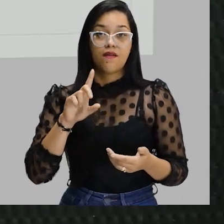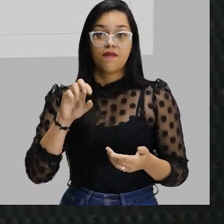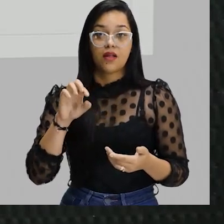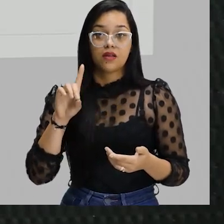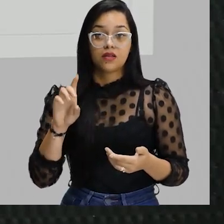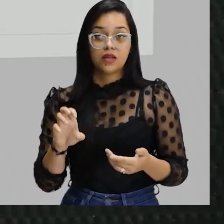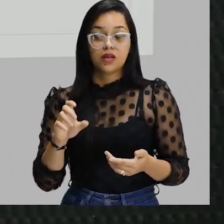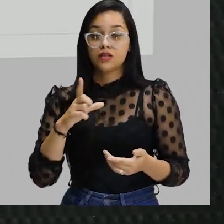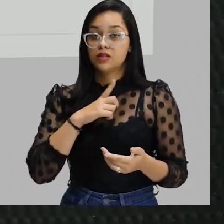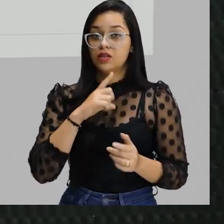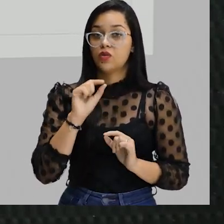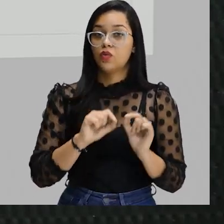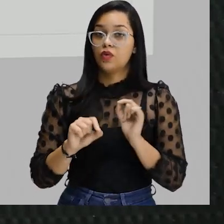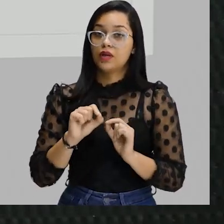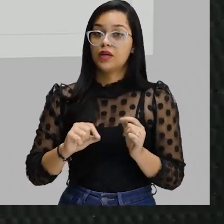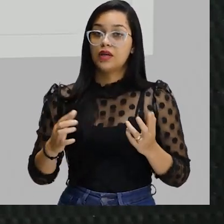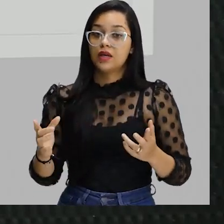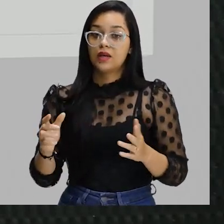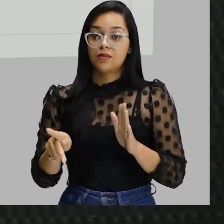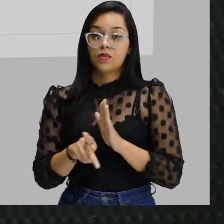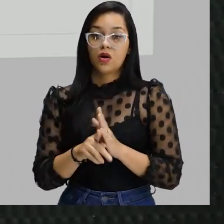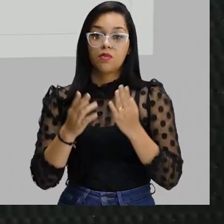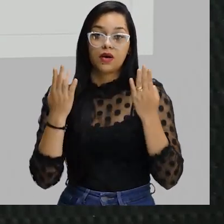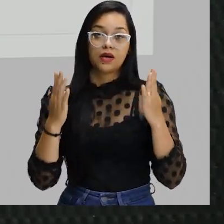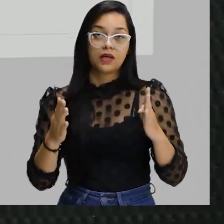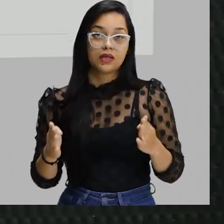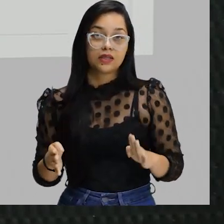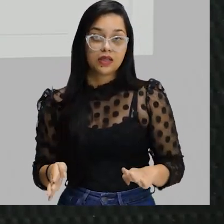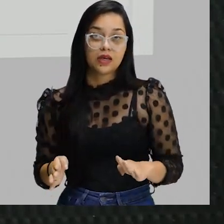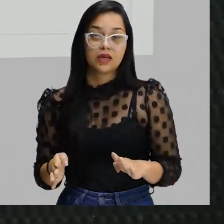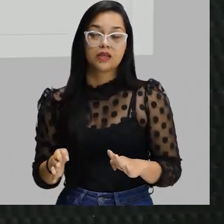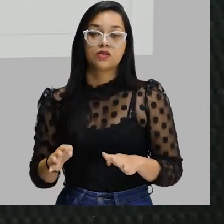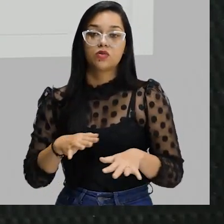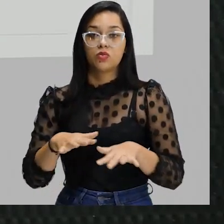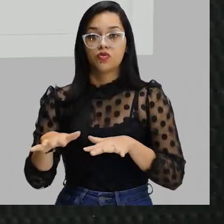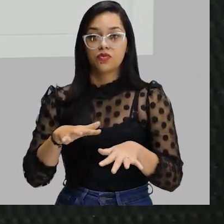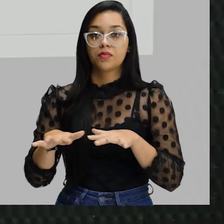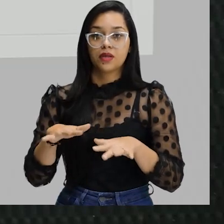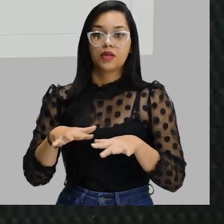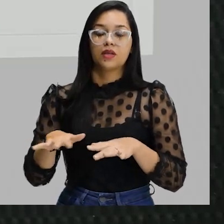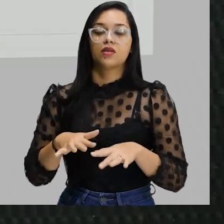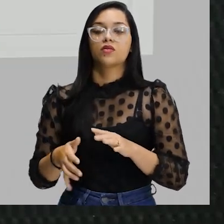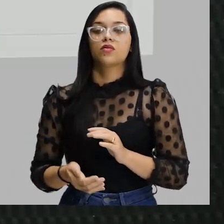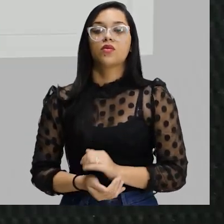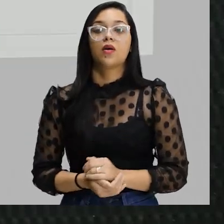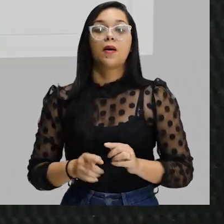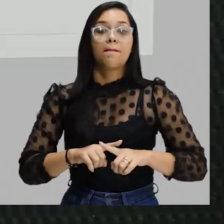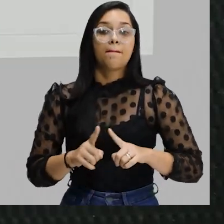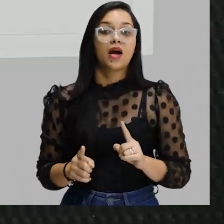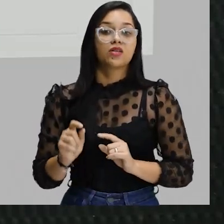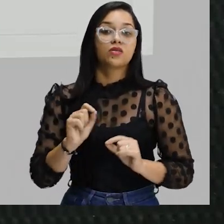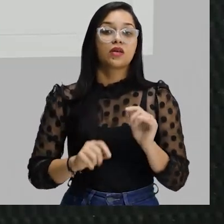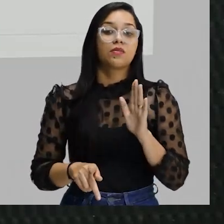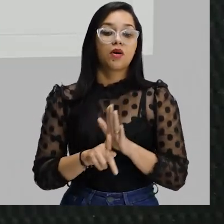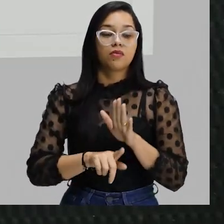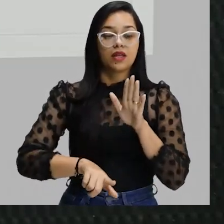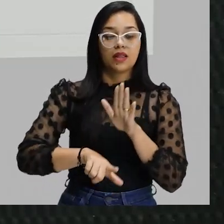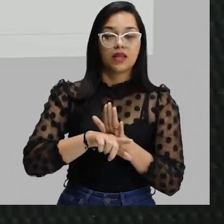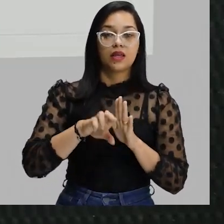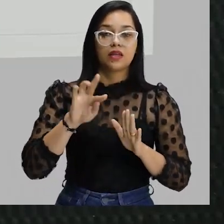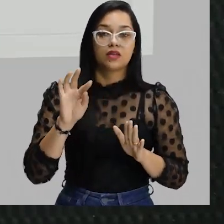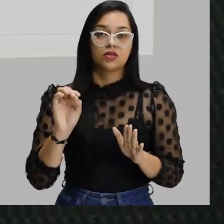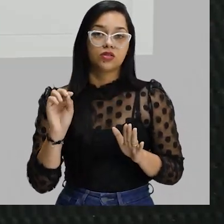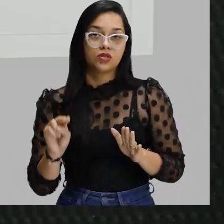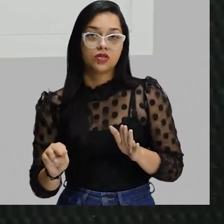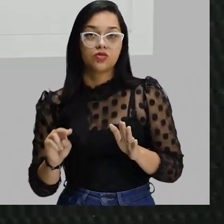velocidade, isso levando em consideração uma análise do movimento uniformemente variado, tá certo? Mas levando para a lei de Newton,